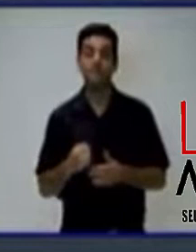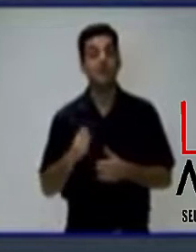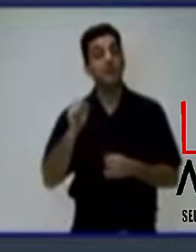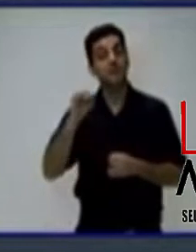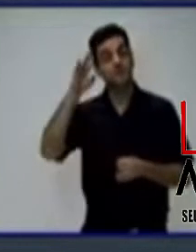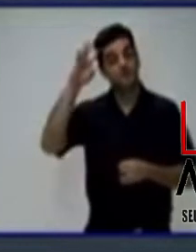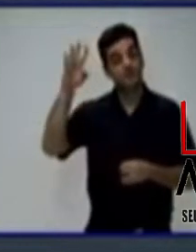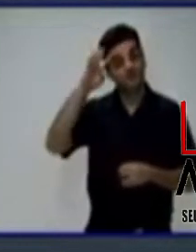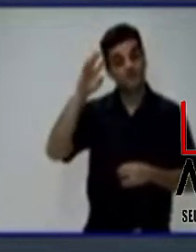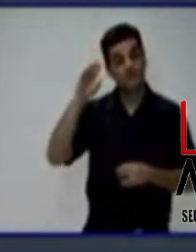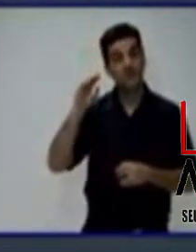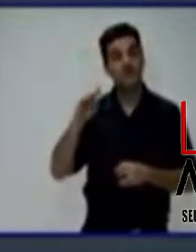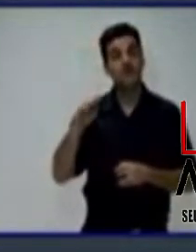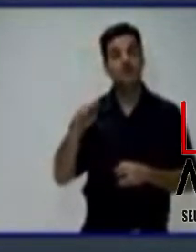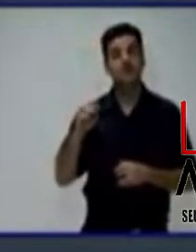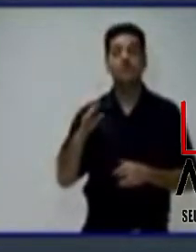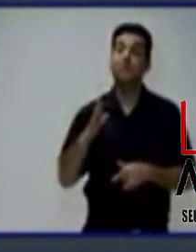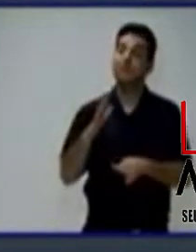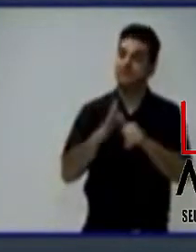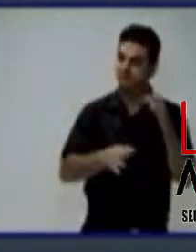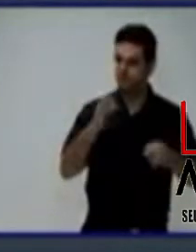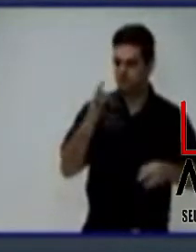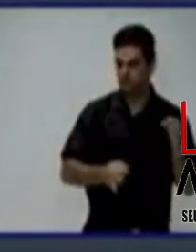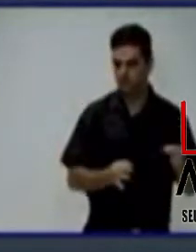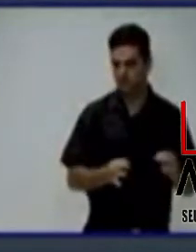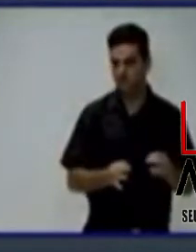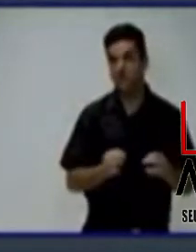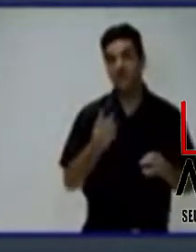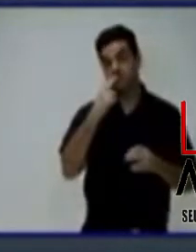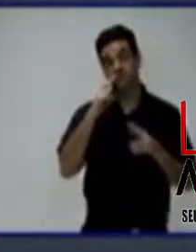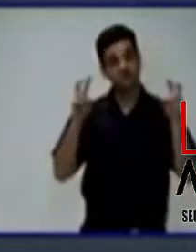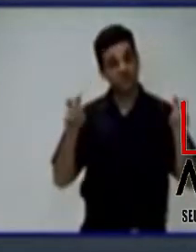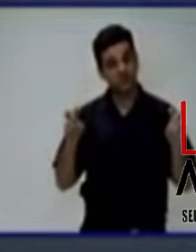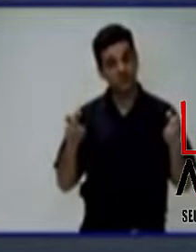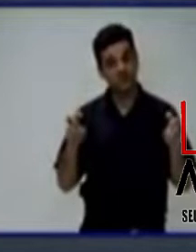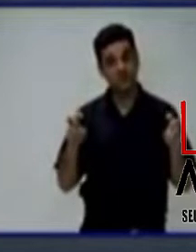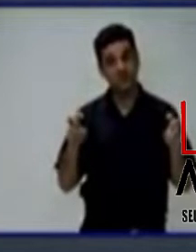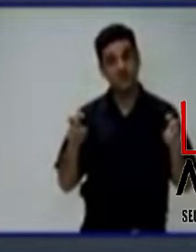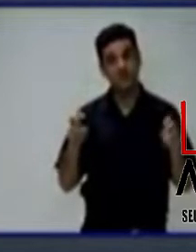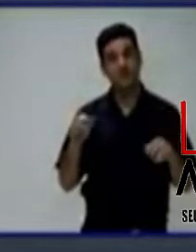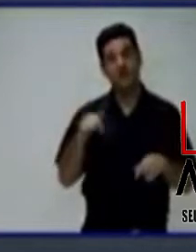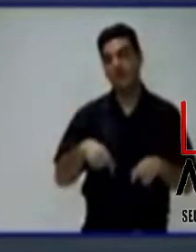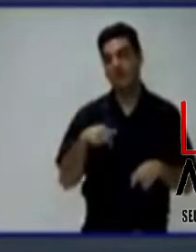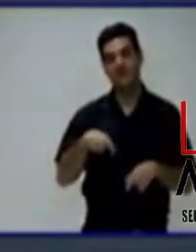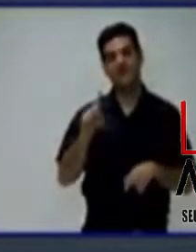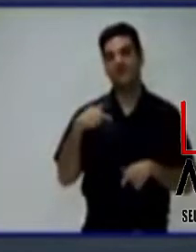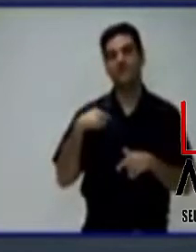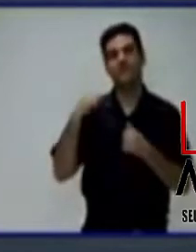considerarem, no primeiro caso que julgarmos relativamente a essa matéria, já não mais estarei aqui,